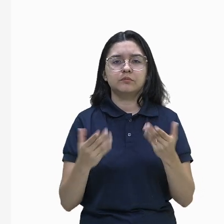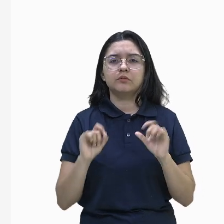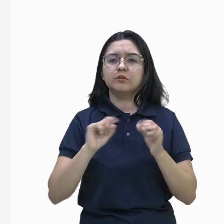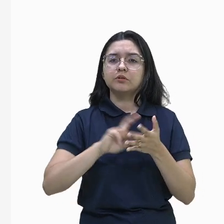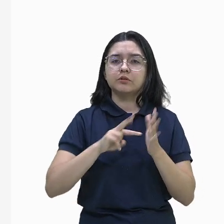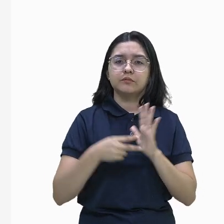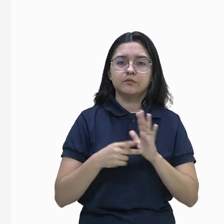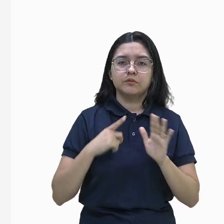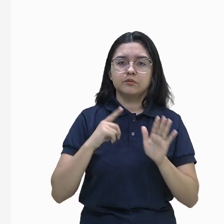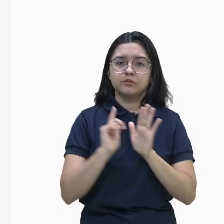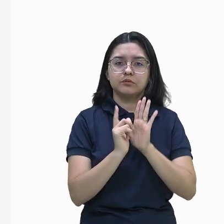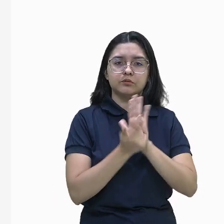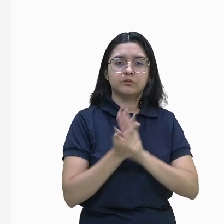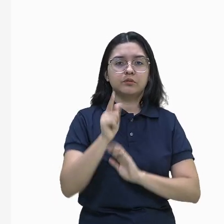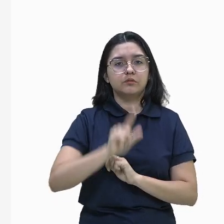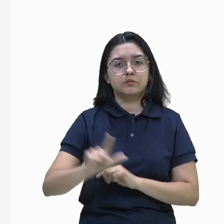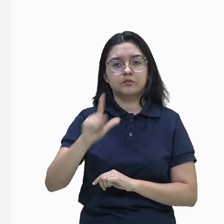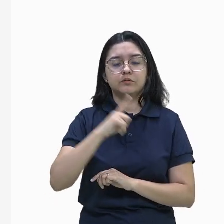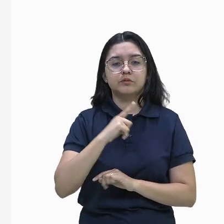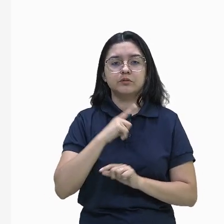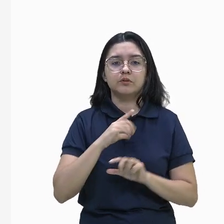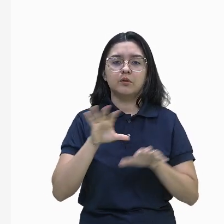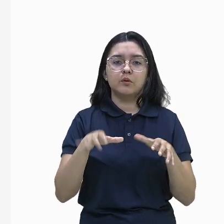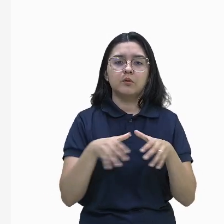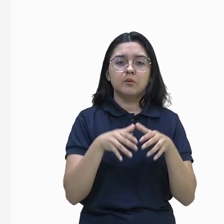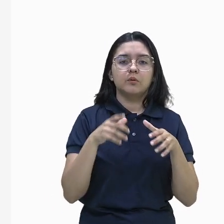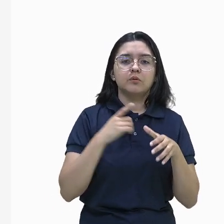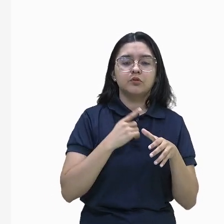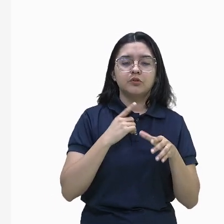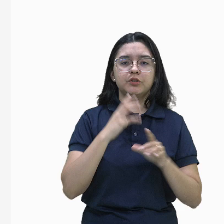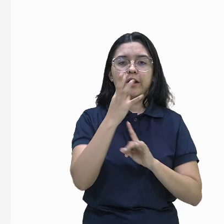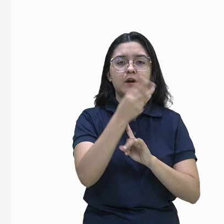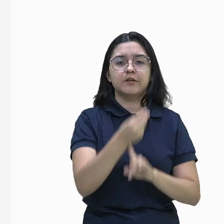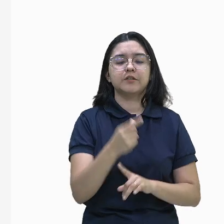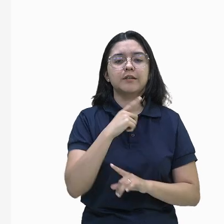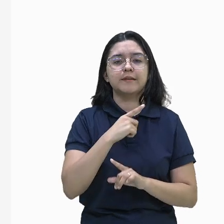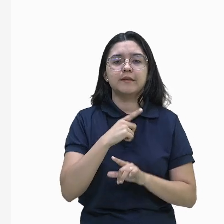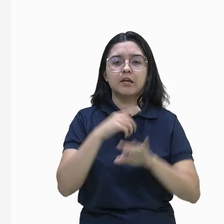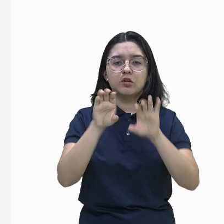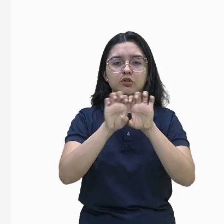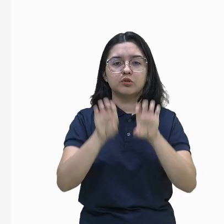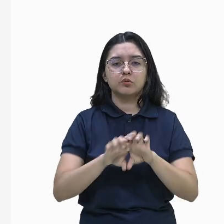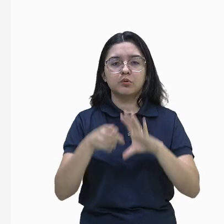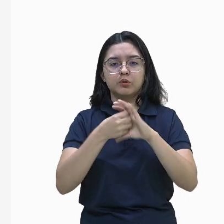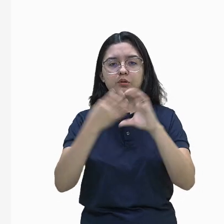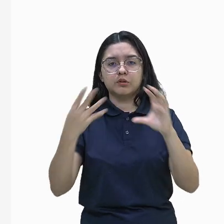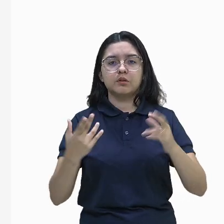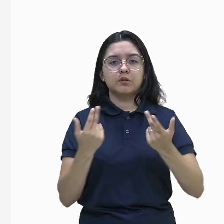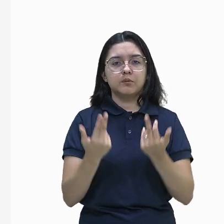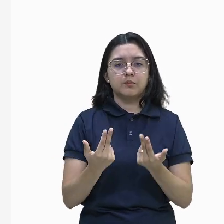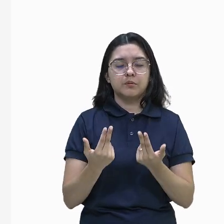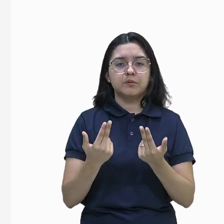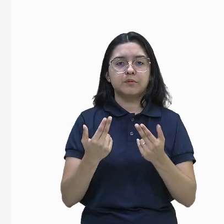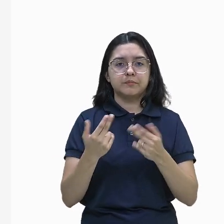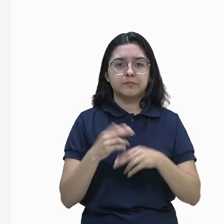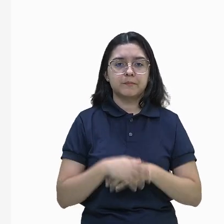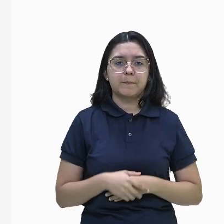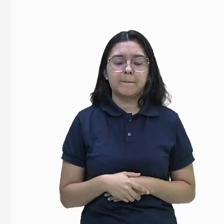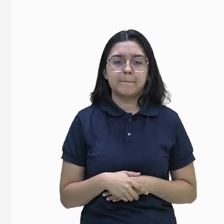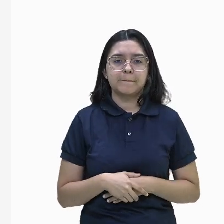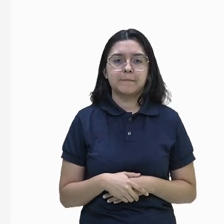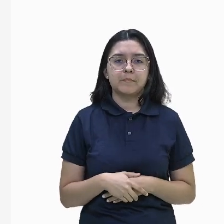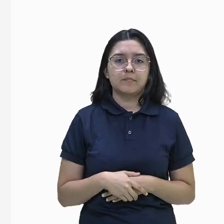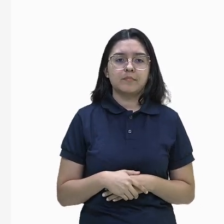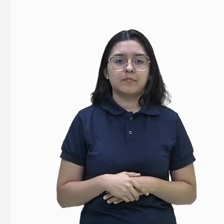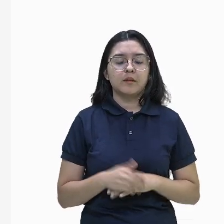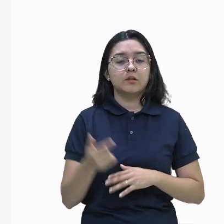gêneros literários? São conjuntos de obras, né, que possuem as mesmas características estruturais.